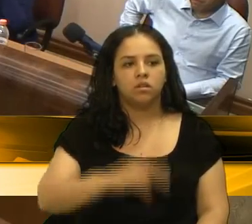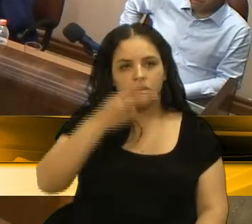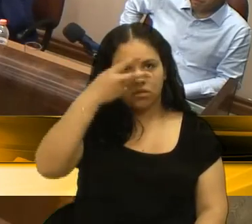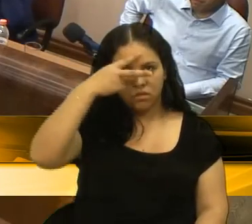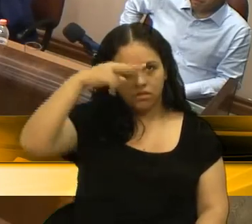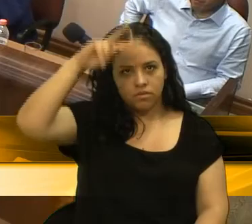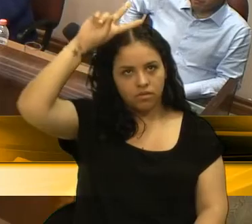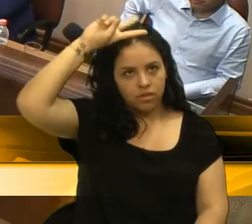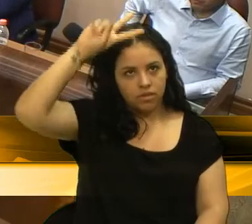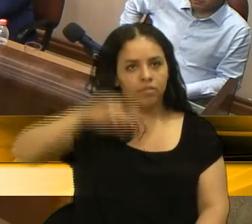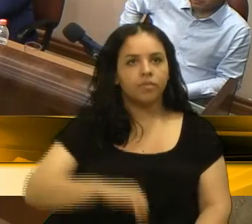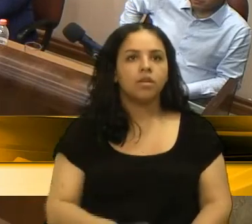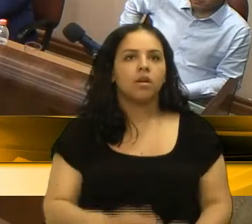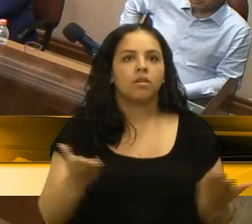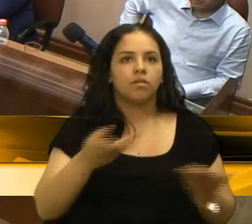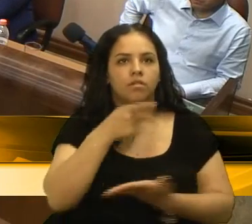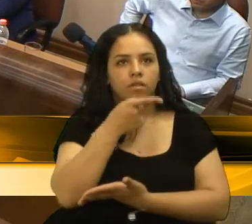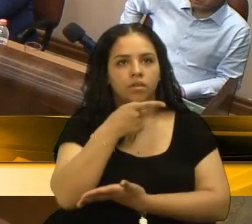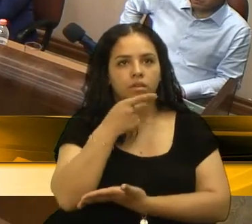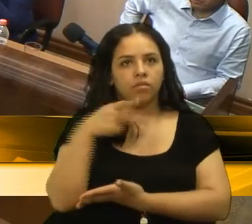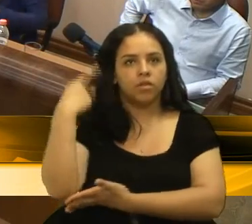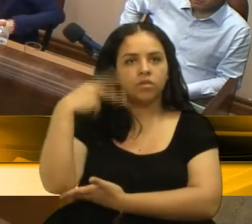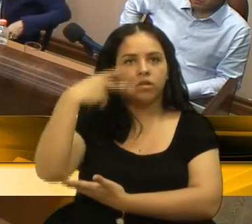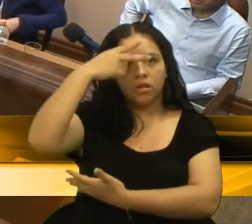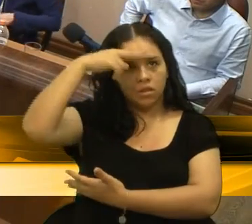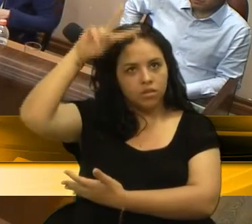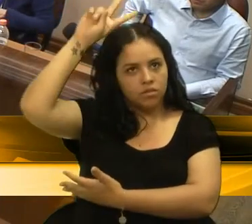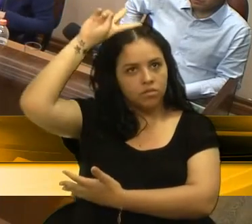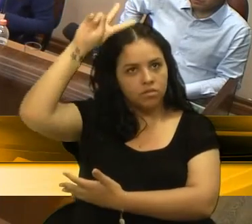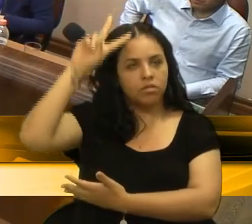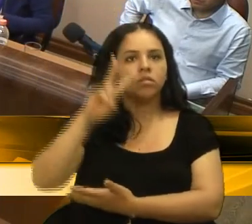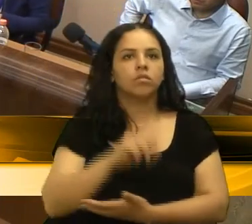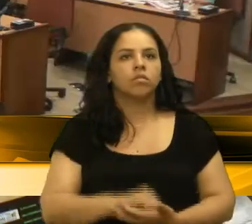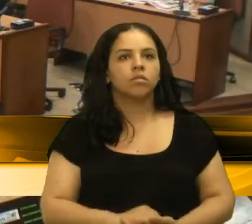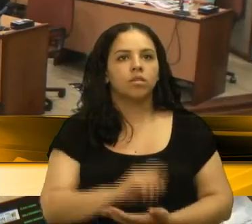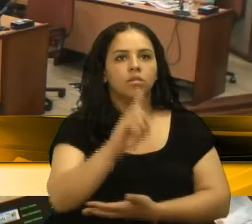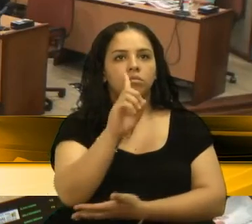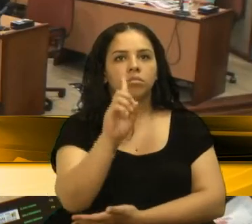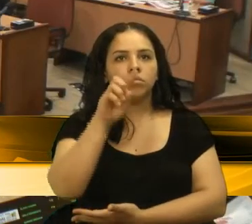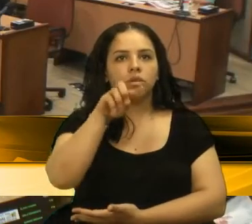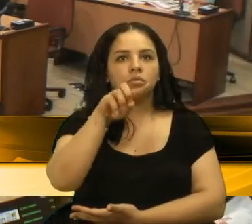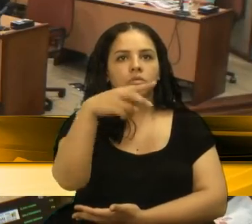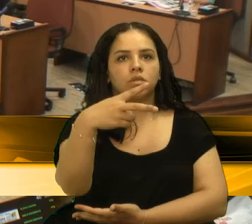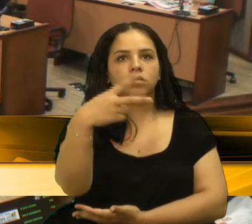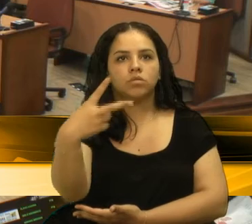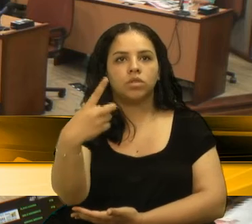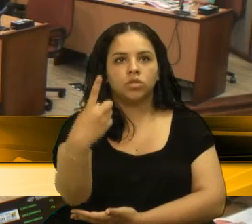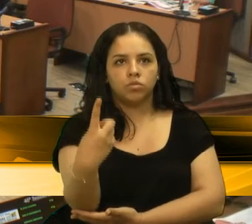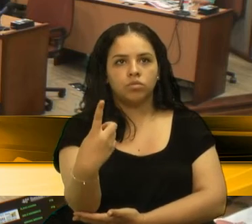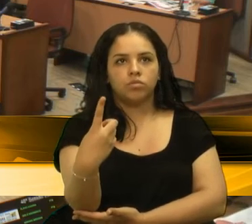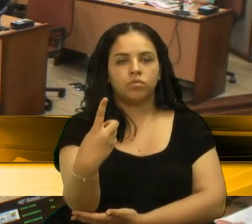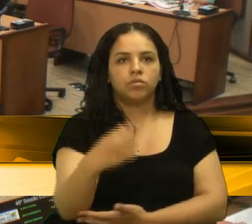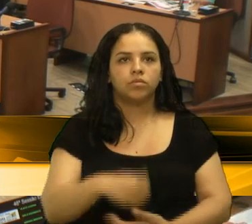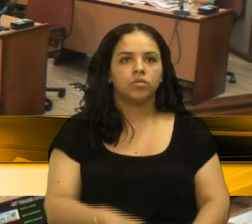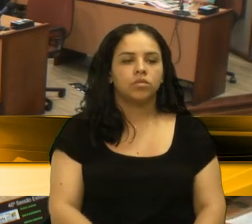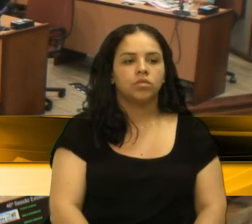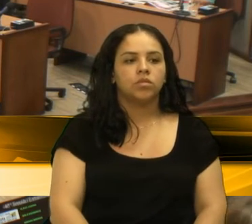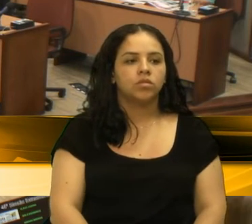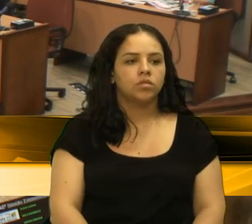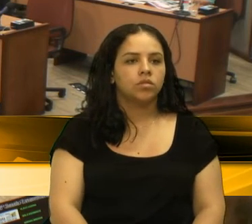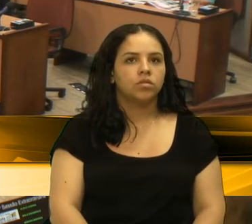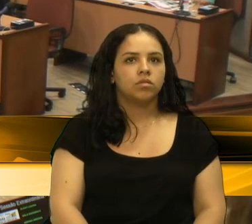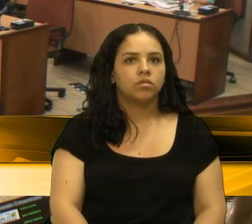Eu passo a palavra ao vereador Edson da Rosa, na página 1221. Edson. Aqui, ó.